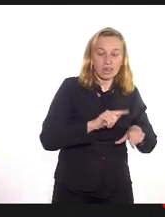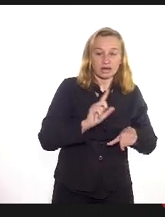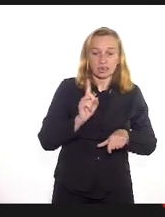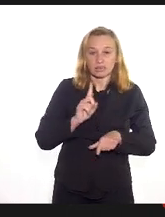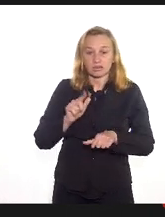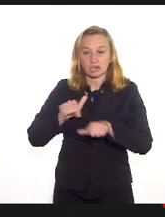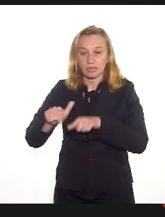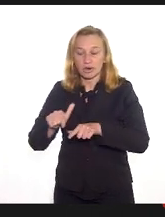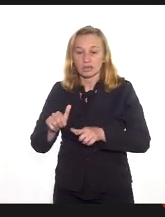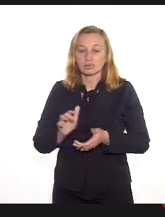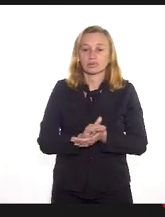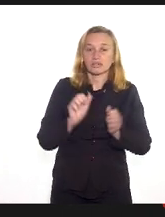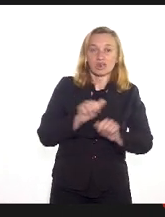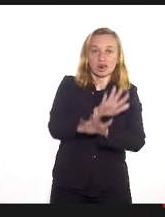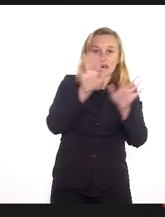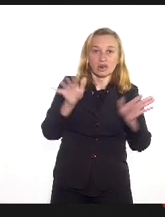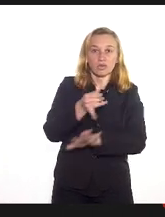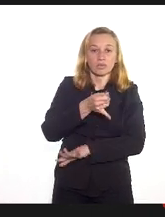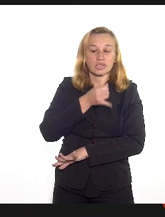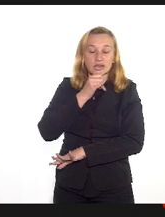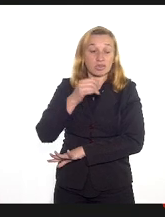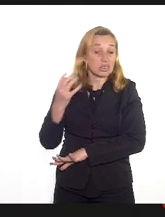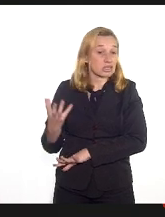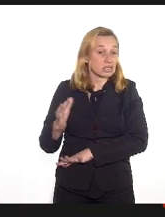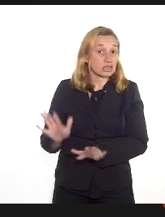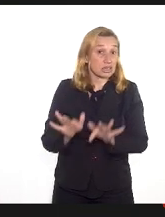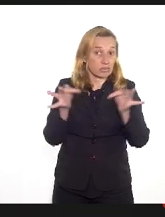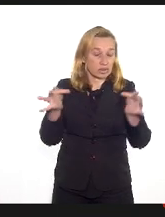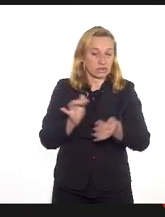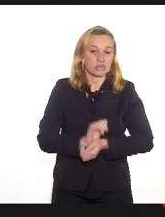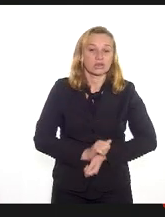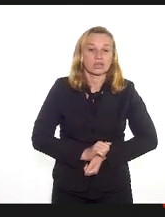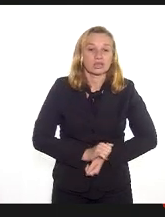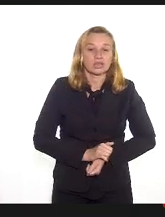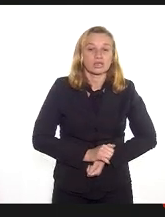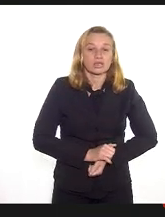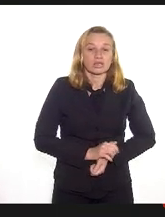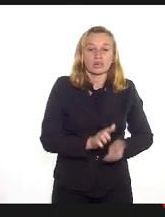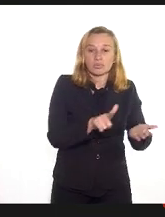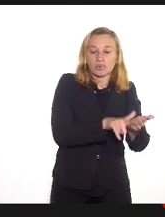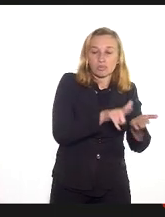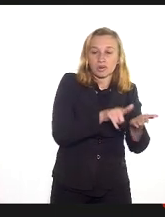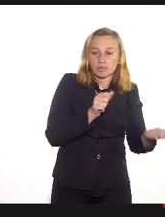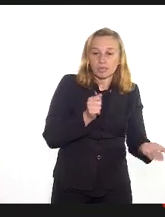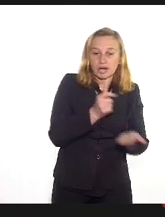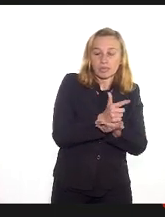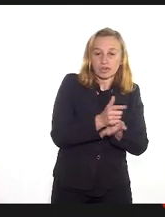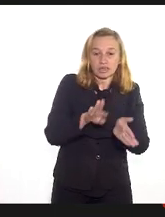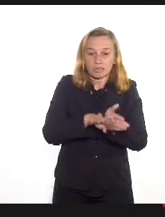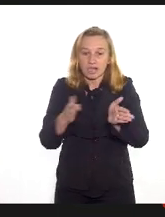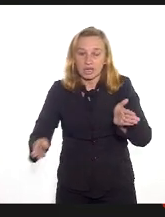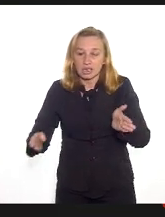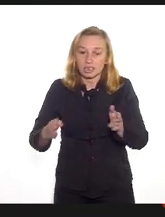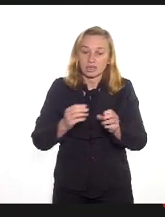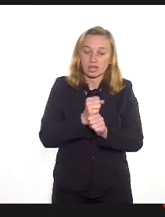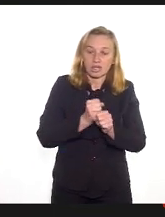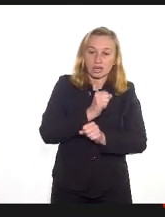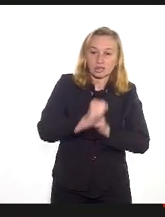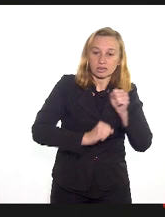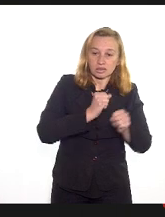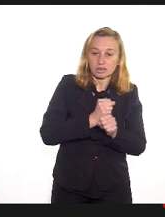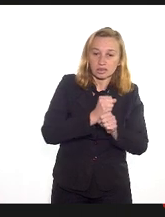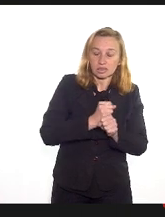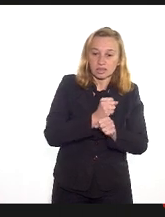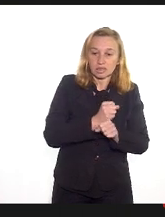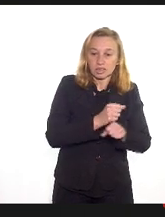Isso vai ficar bastante claro com um exemplo bem simples. Digamos, a folha de pagamento da Marinha anual de ativos